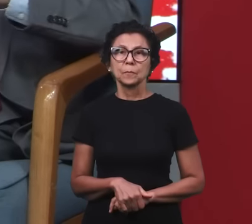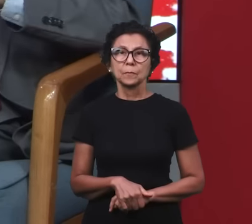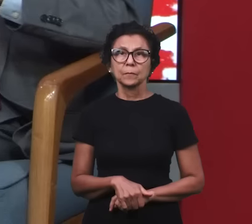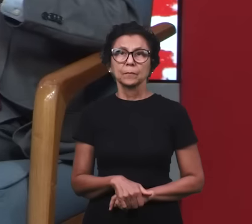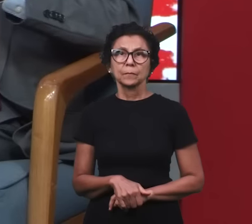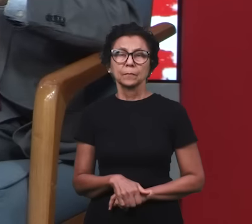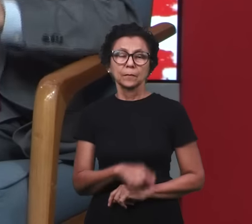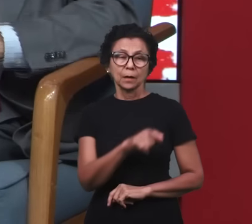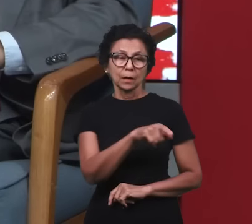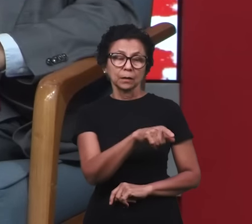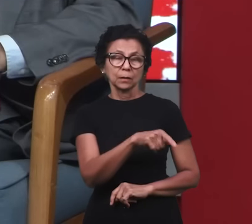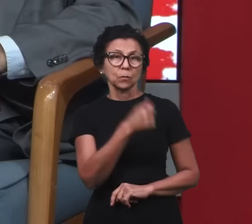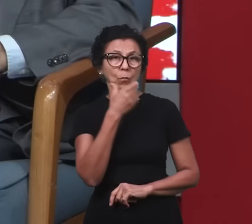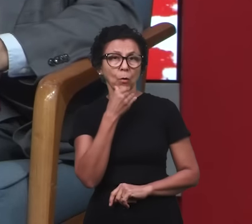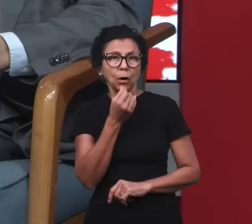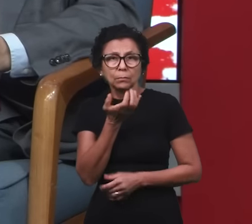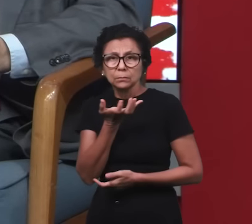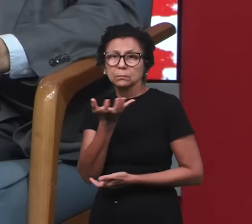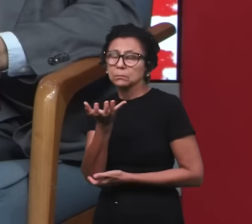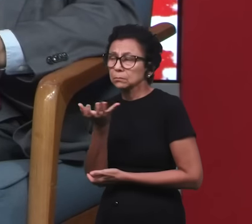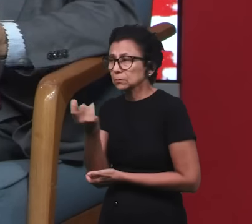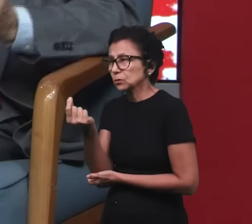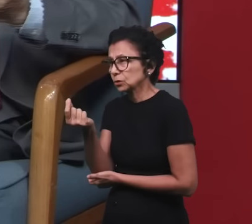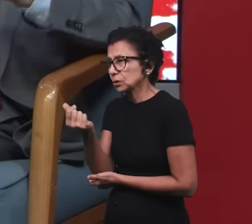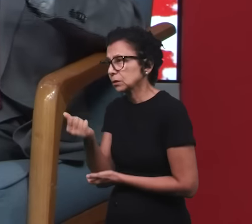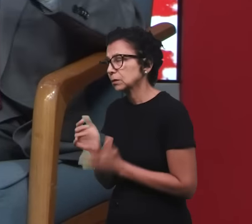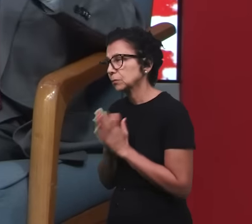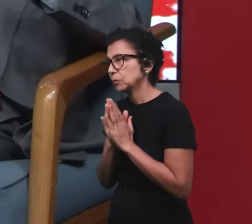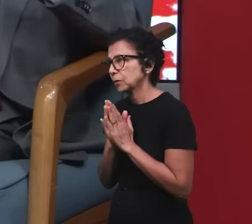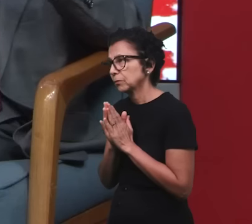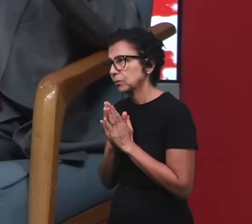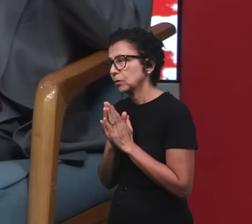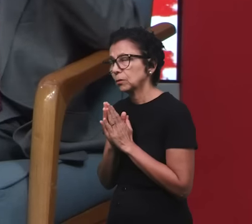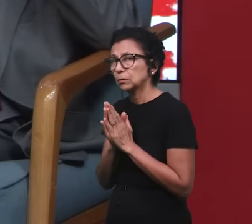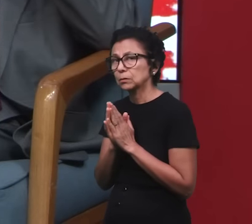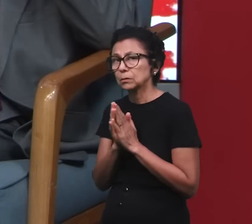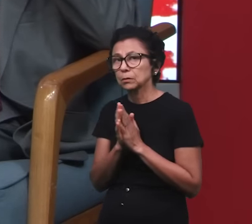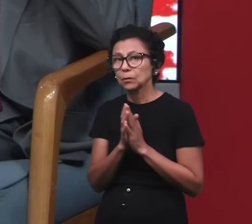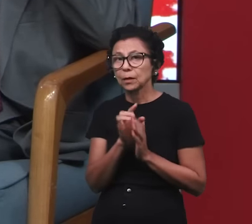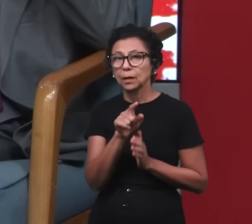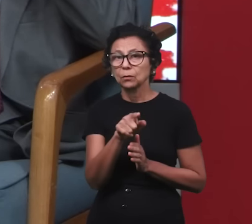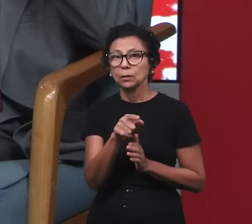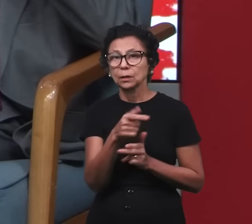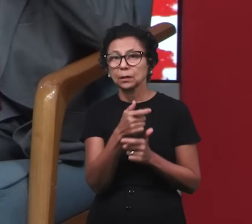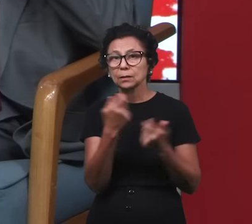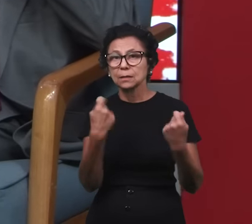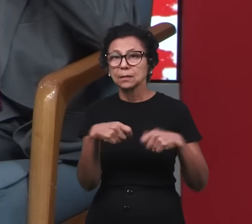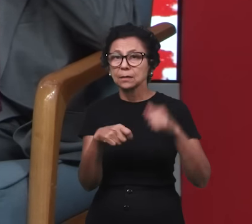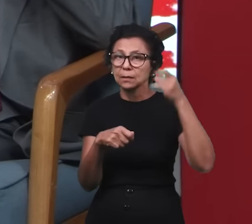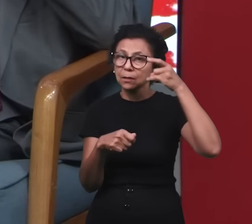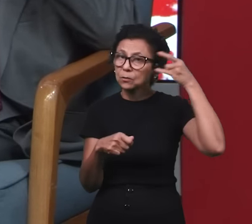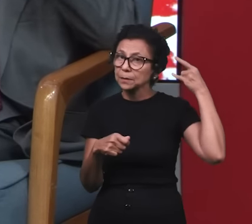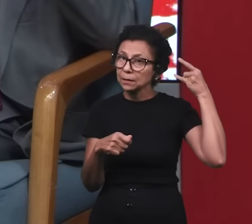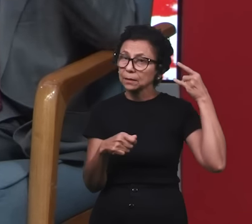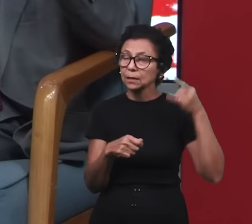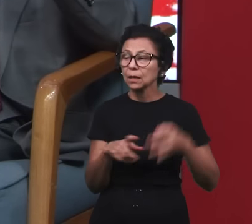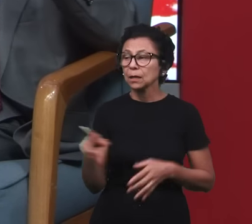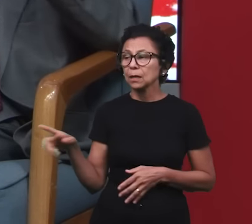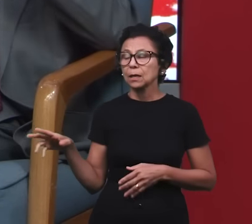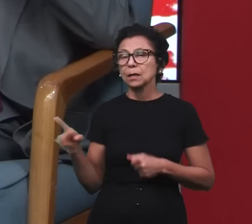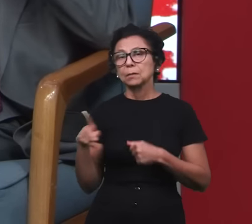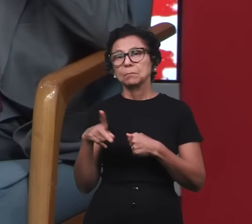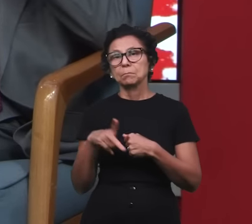era do material. E o que Pedro então diz para aquele coxo? Nós